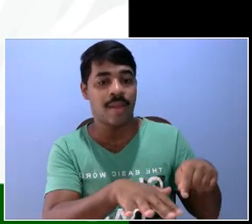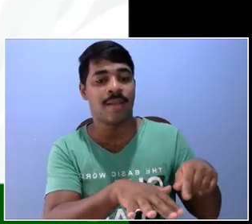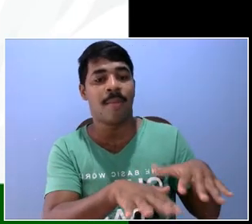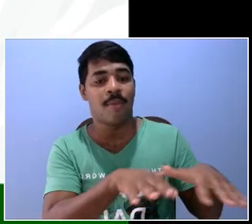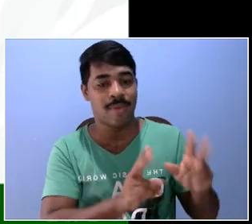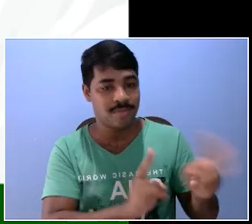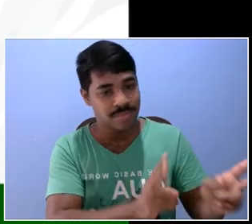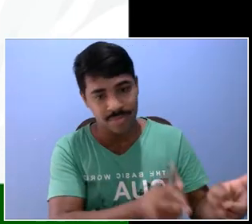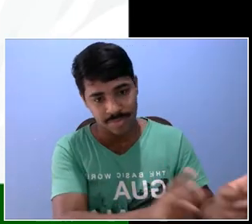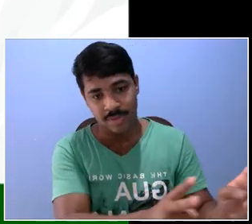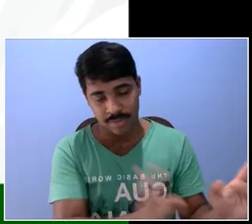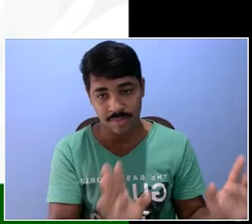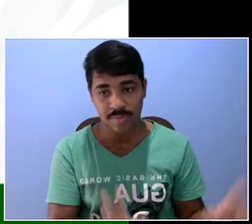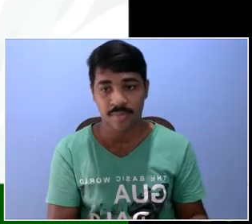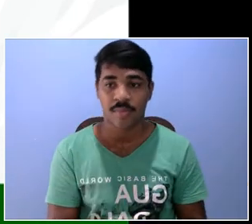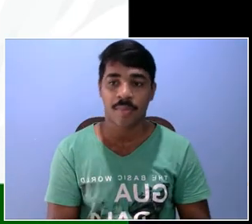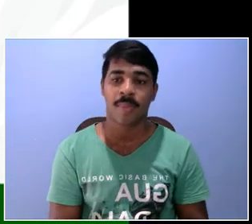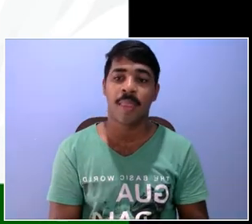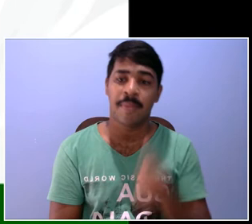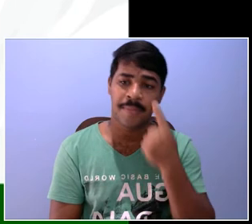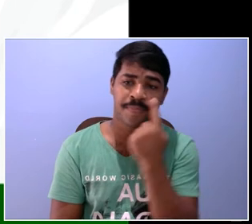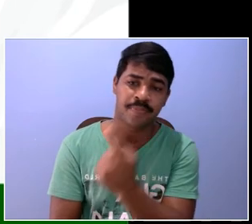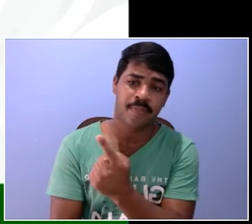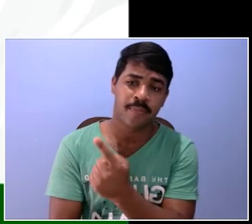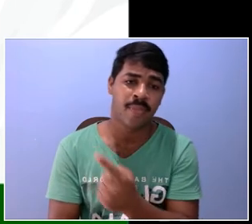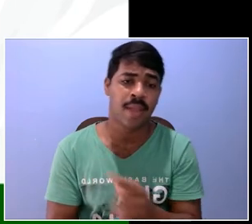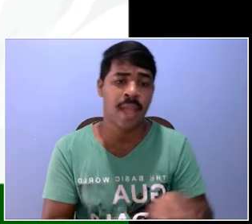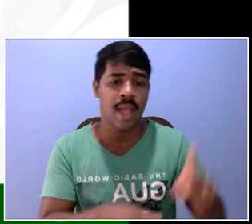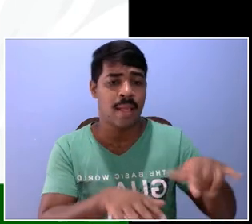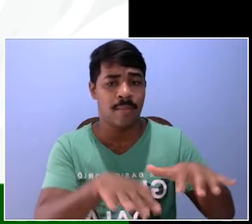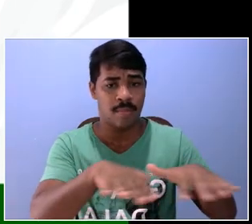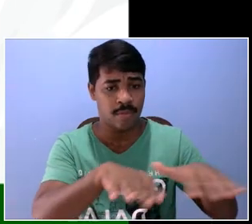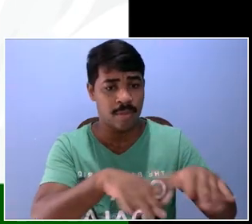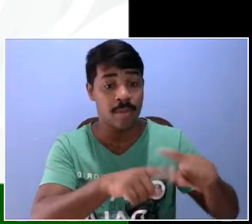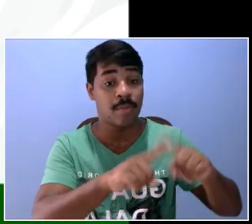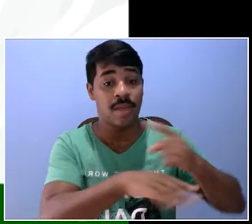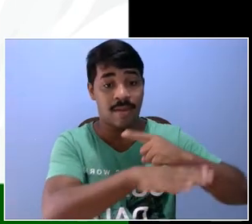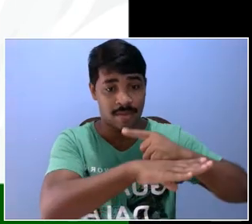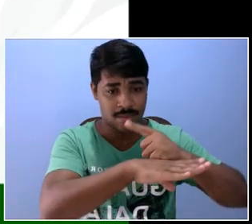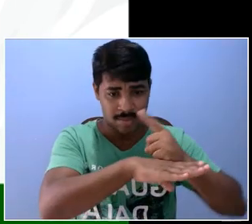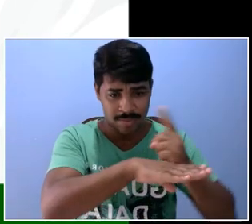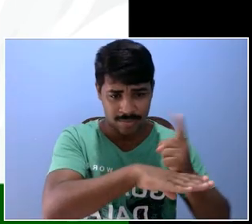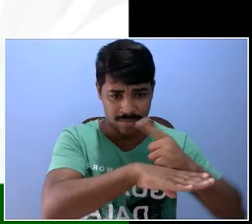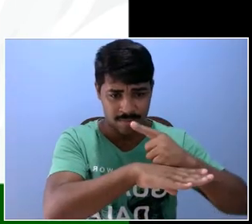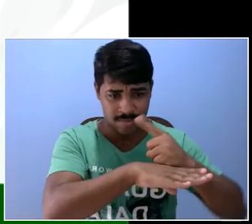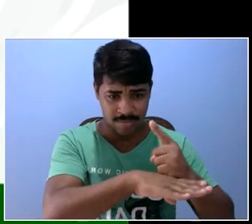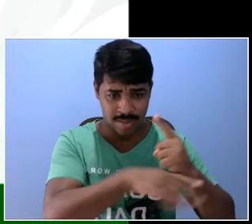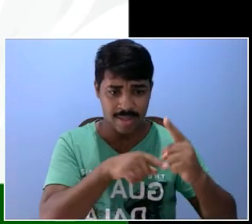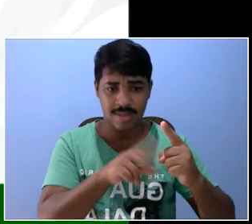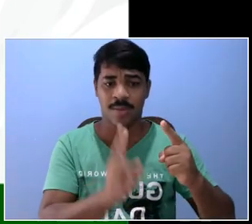movimento. O movimento com velocidade constante, que é chamado de